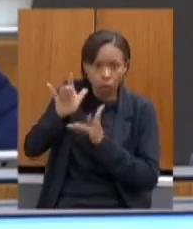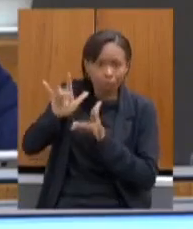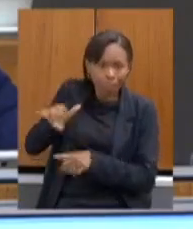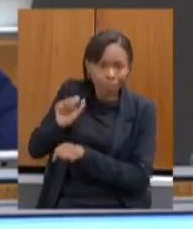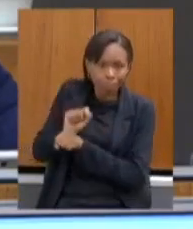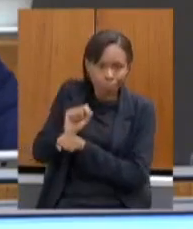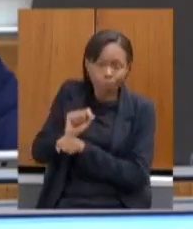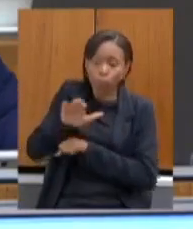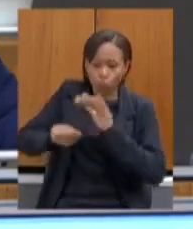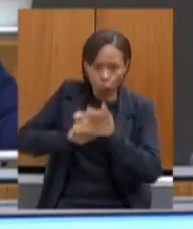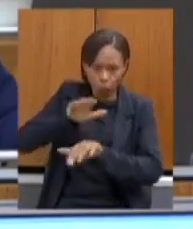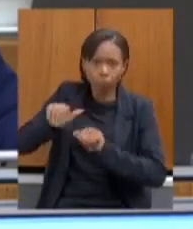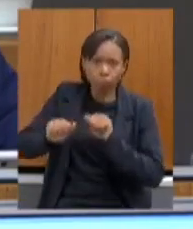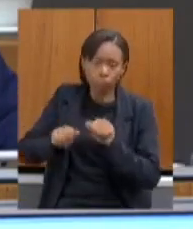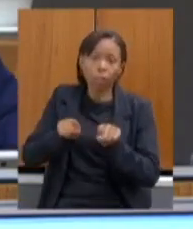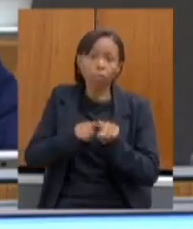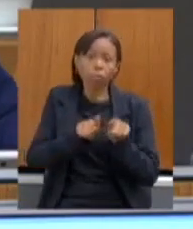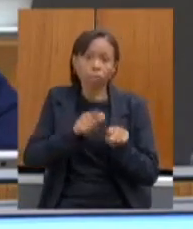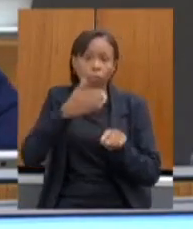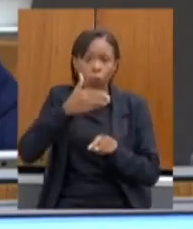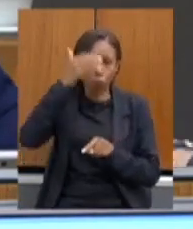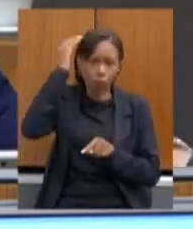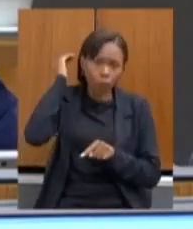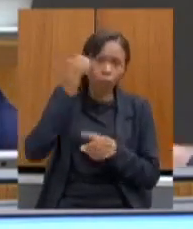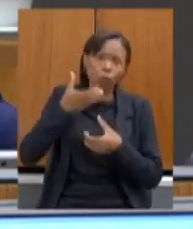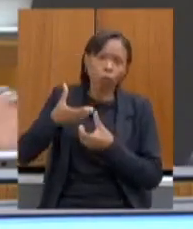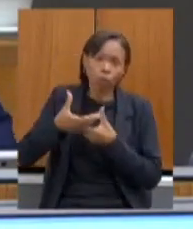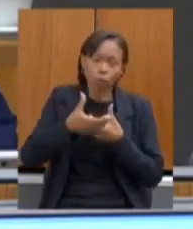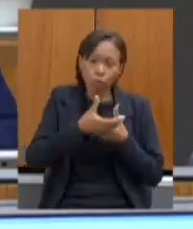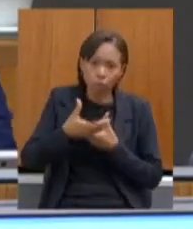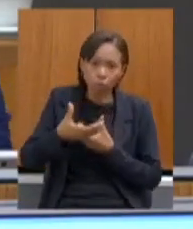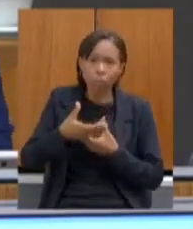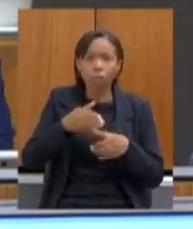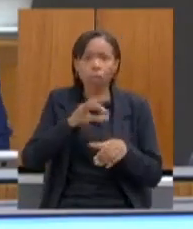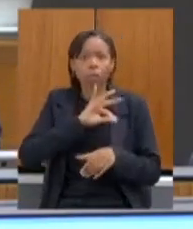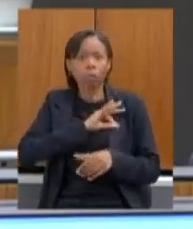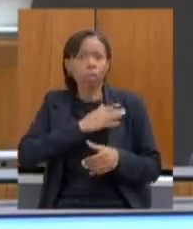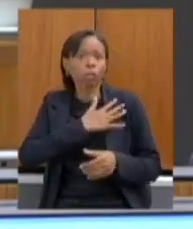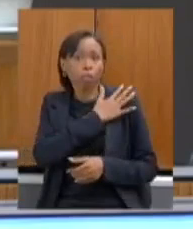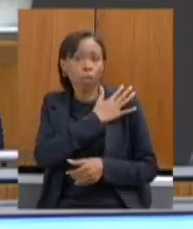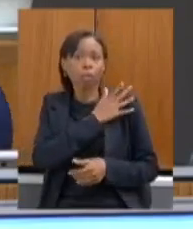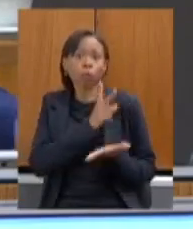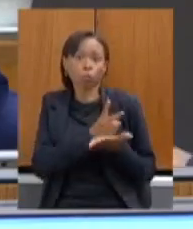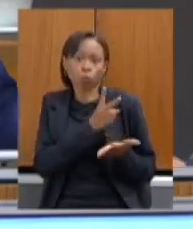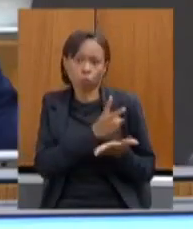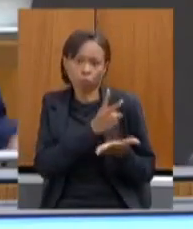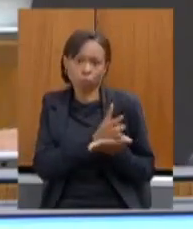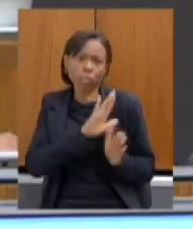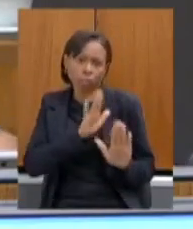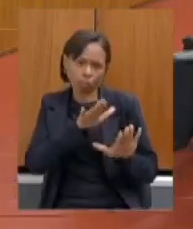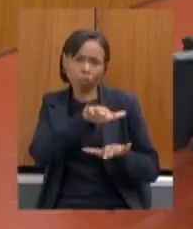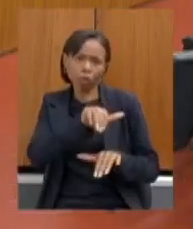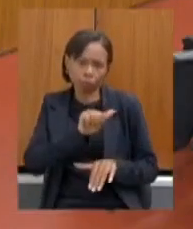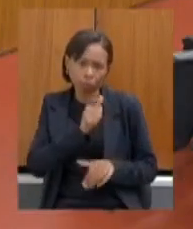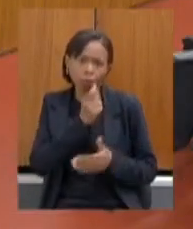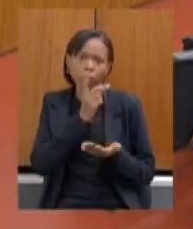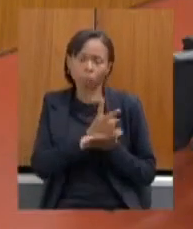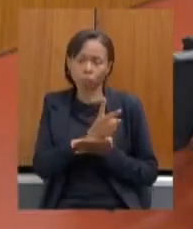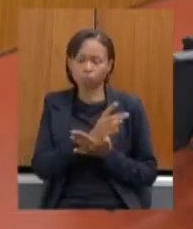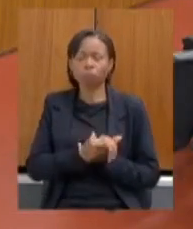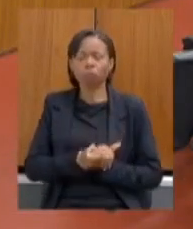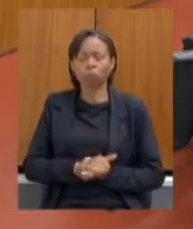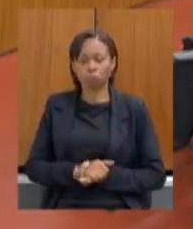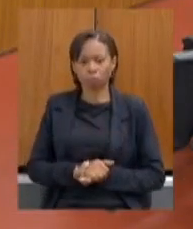os bombeiros militares e policiais militares já convocados. Muito obrigado. Deputado Sargento